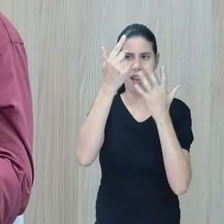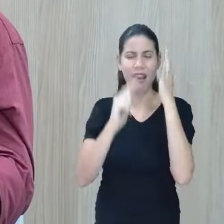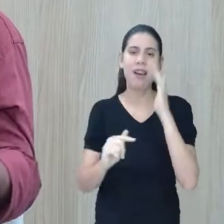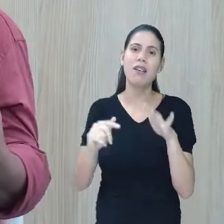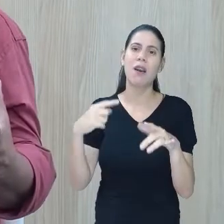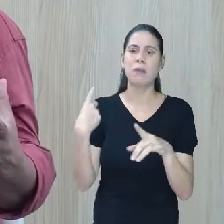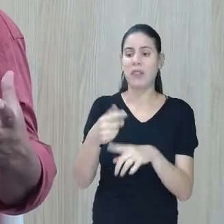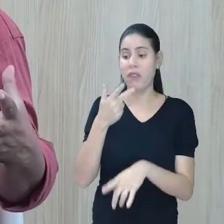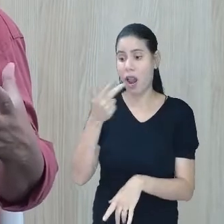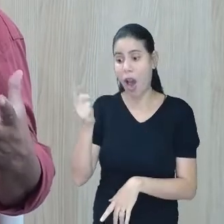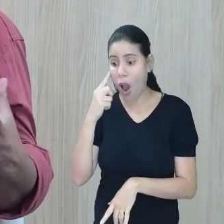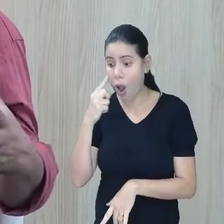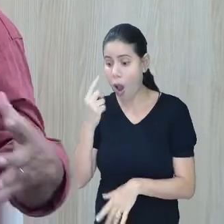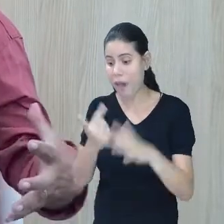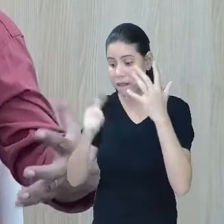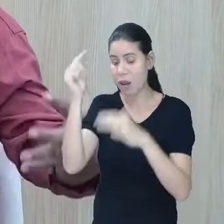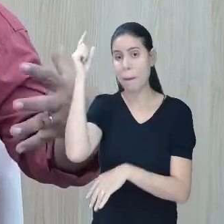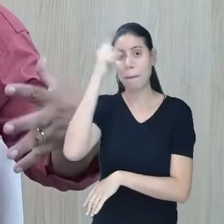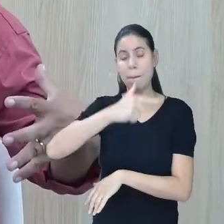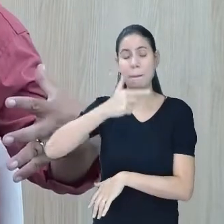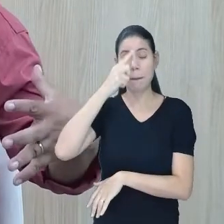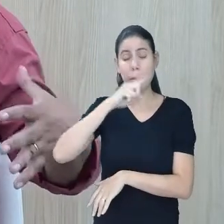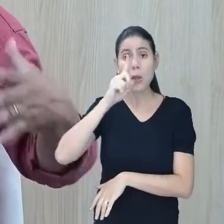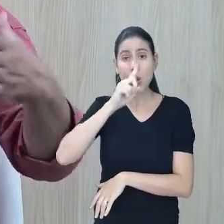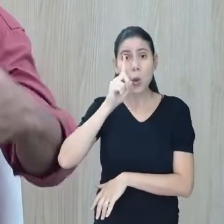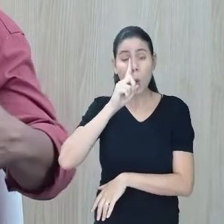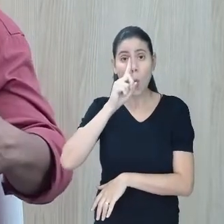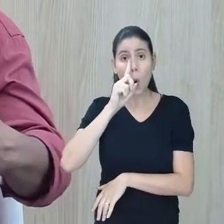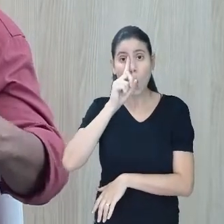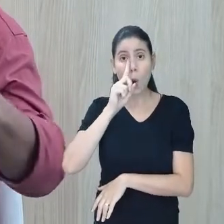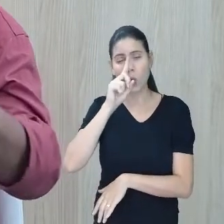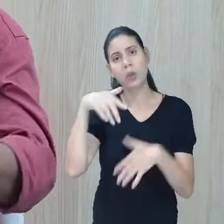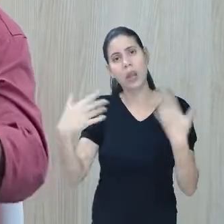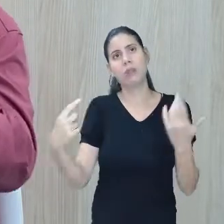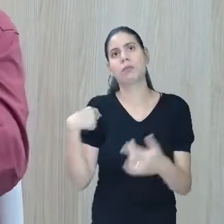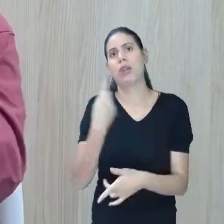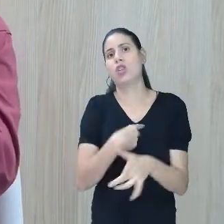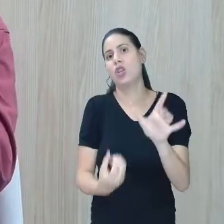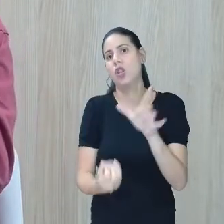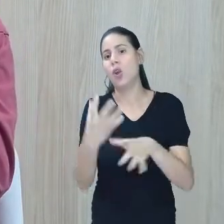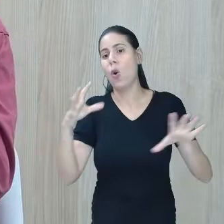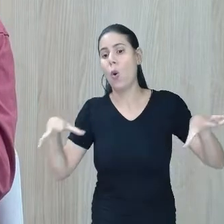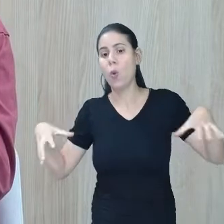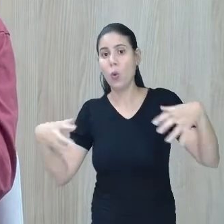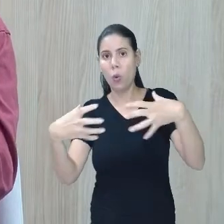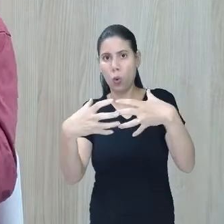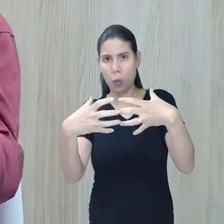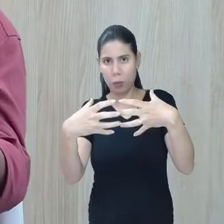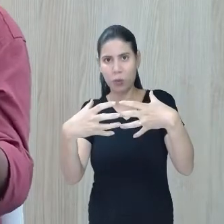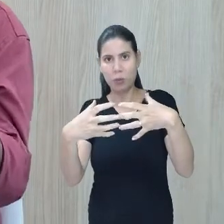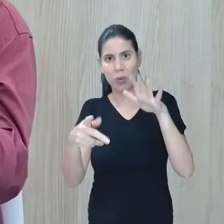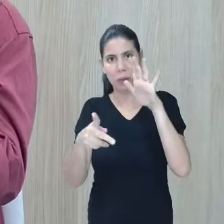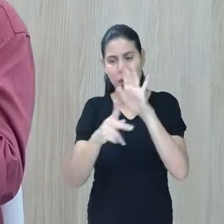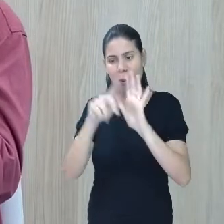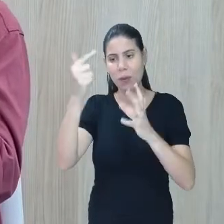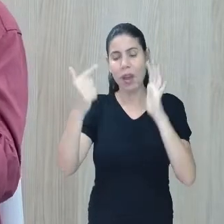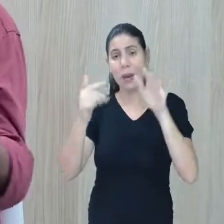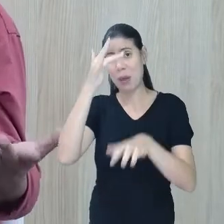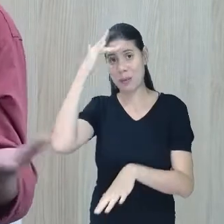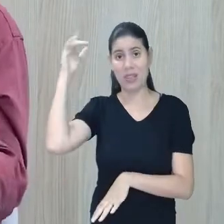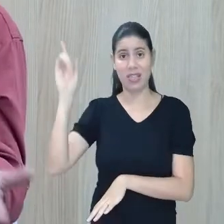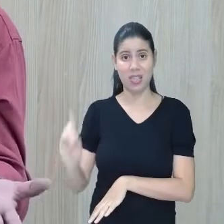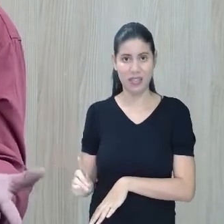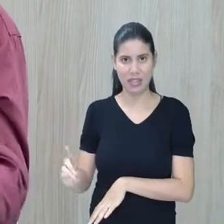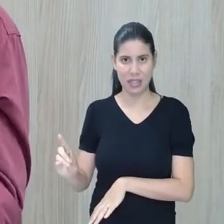carnaval é perigoso, é um momento. Então nós criamos um bloco e para isso criamos também uma orquestra inclusiva, Sim. que é formada por pessoas com deficiência